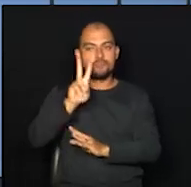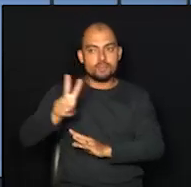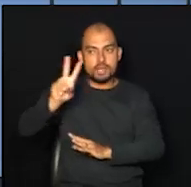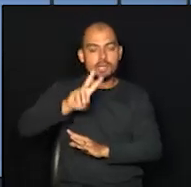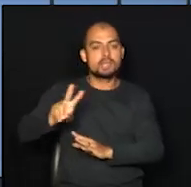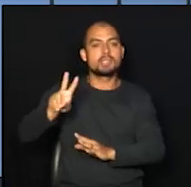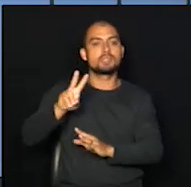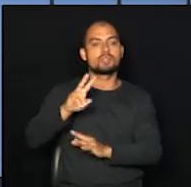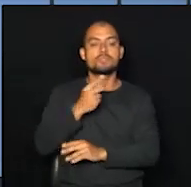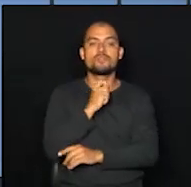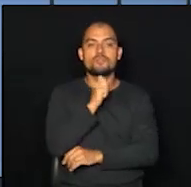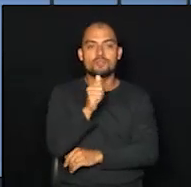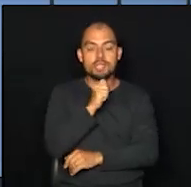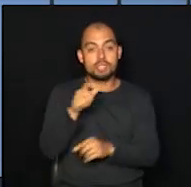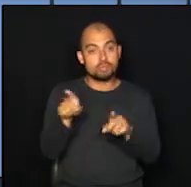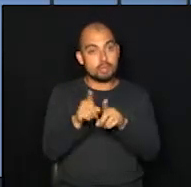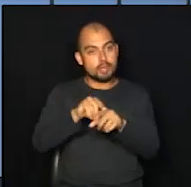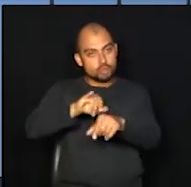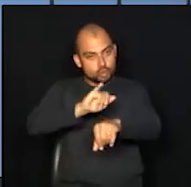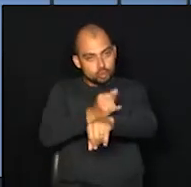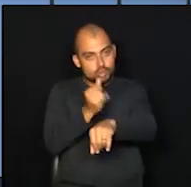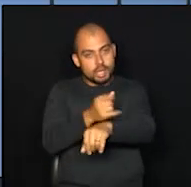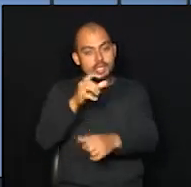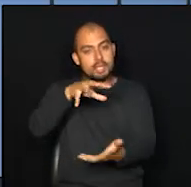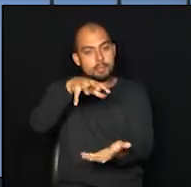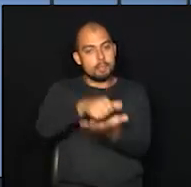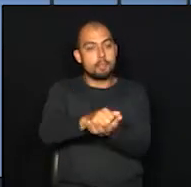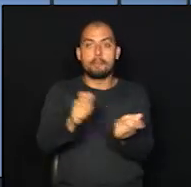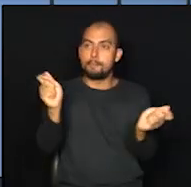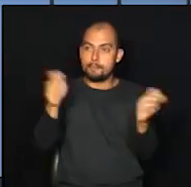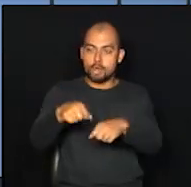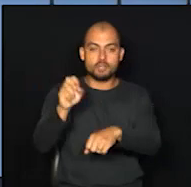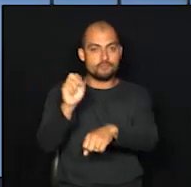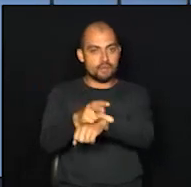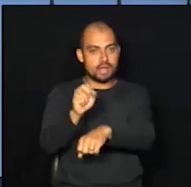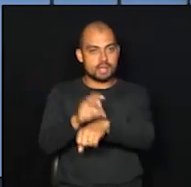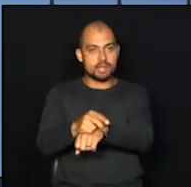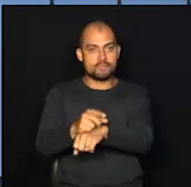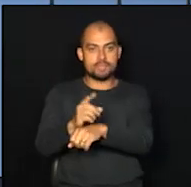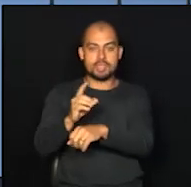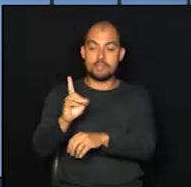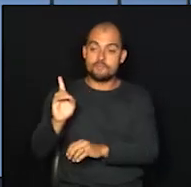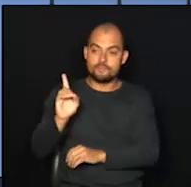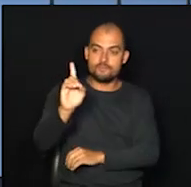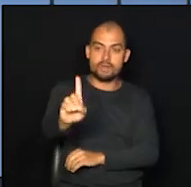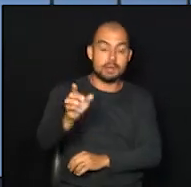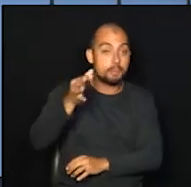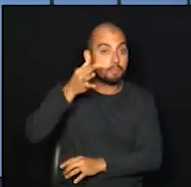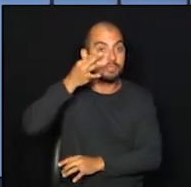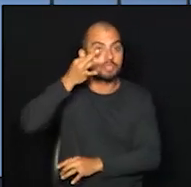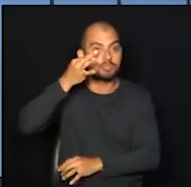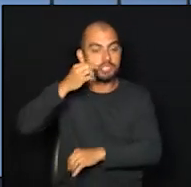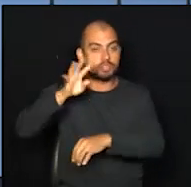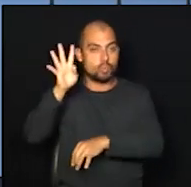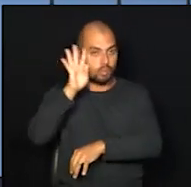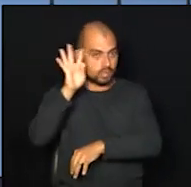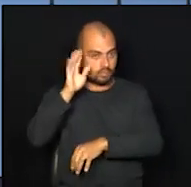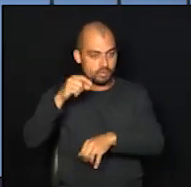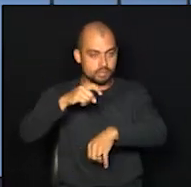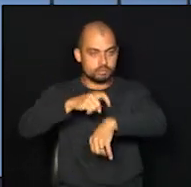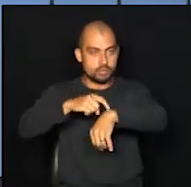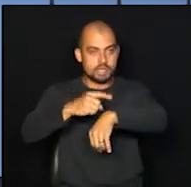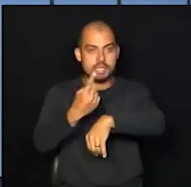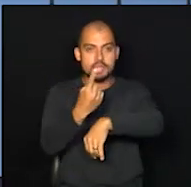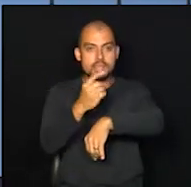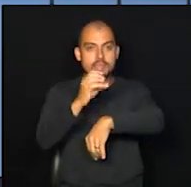Jundiaí podem se inscrever a essas vagas. Precisa ir pessoalmente no parque nesta quarta-feira, às 10 horas da manhã. E nós